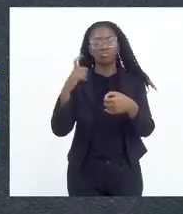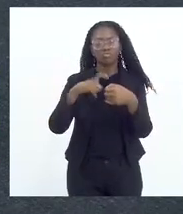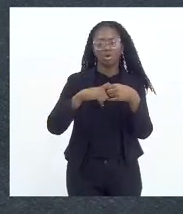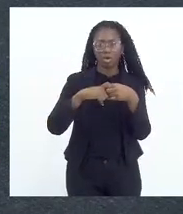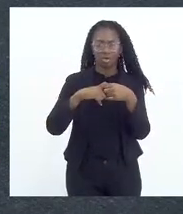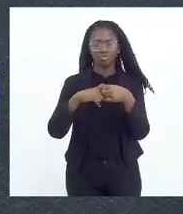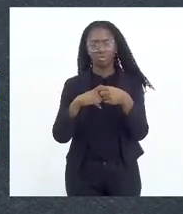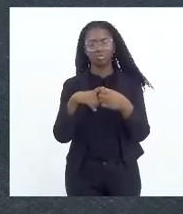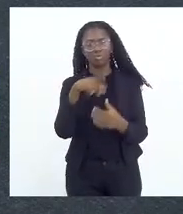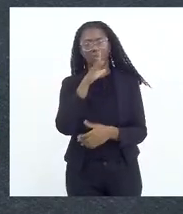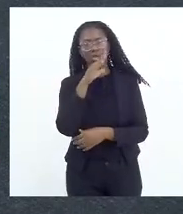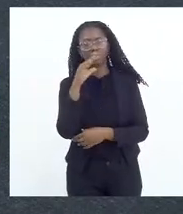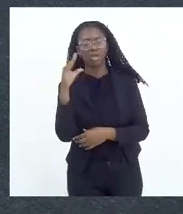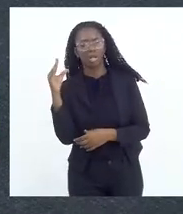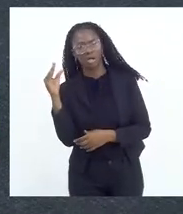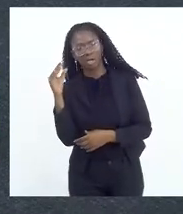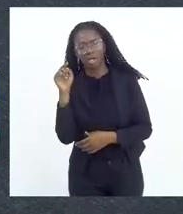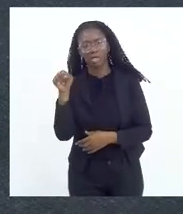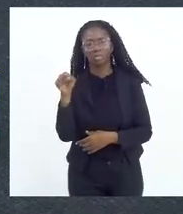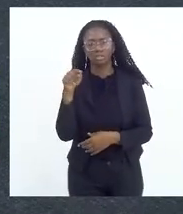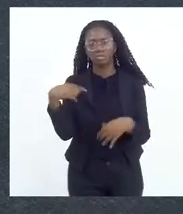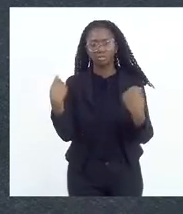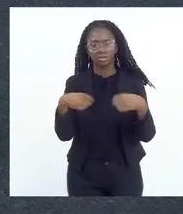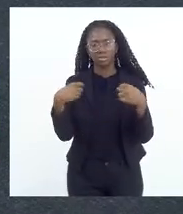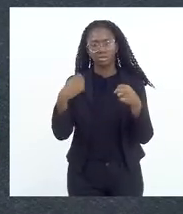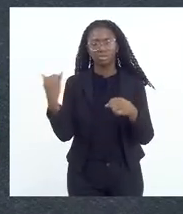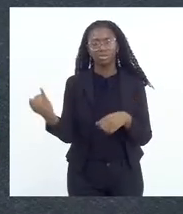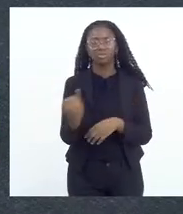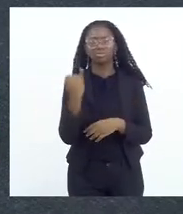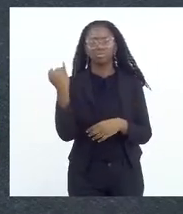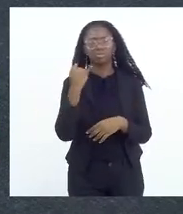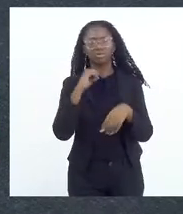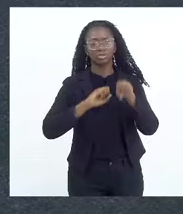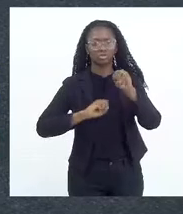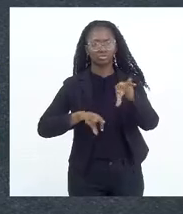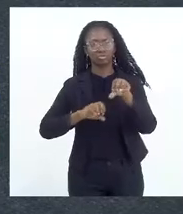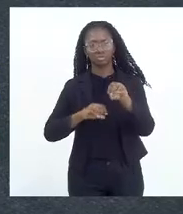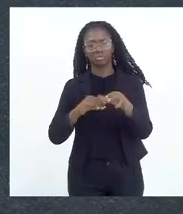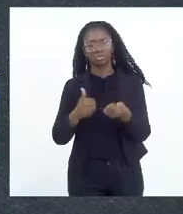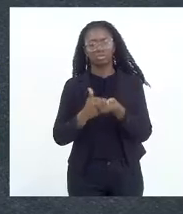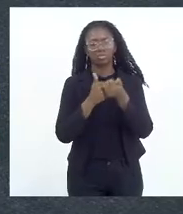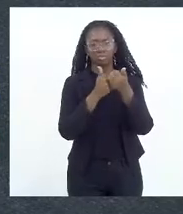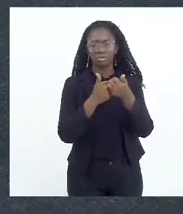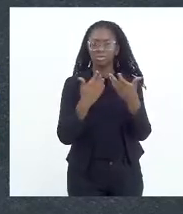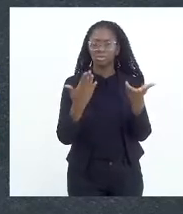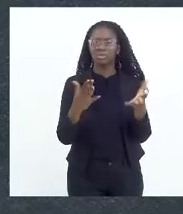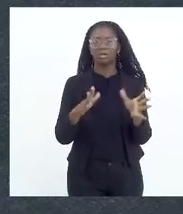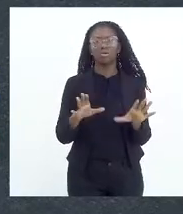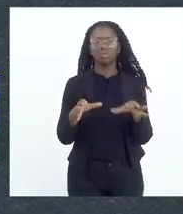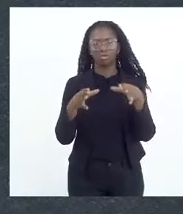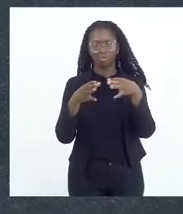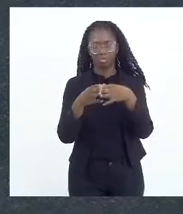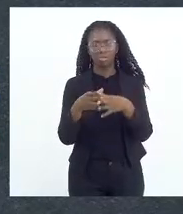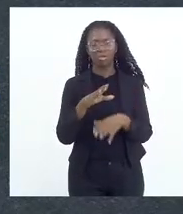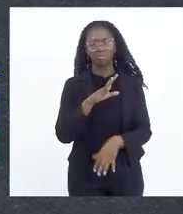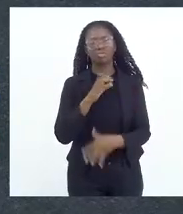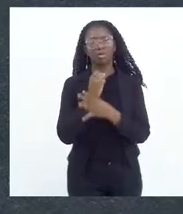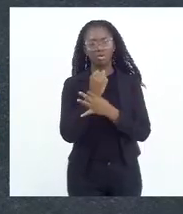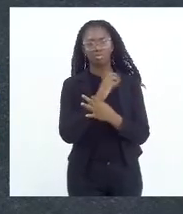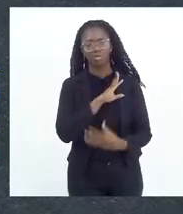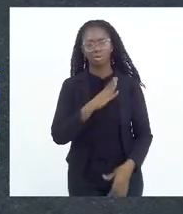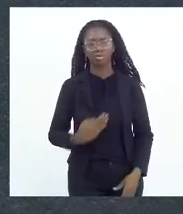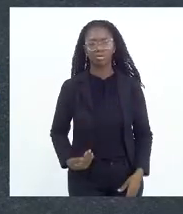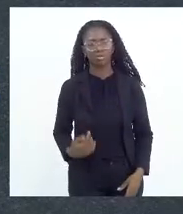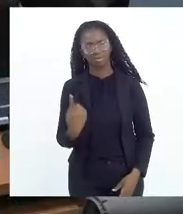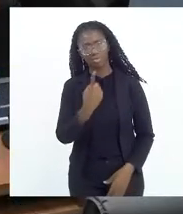do adolescente infrator passa, sem dúvida nenhuma, pela educação. Então, pela Comissão de Segurança Pública, o nosso